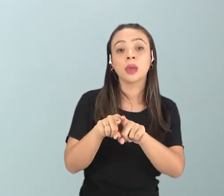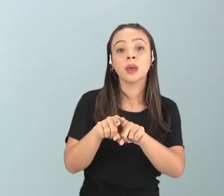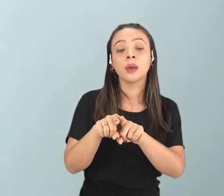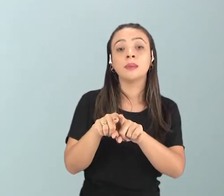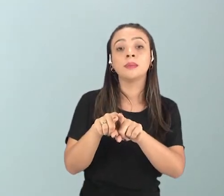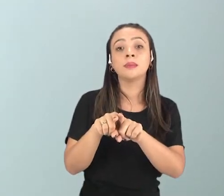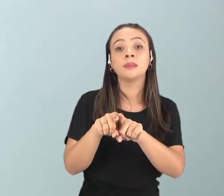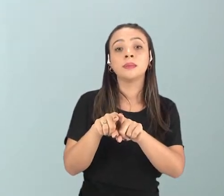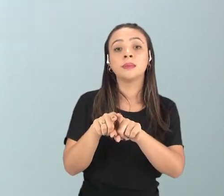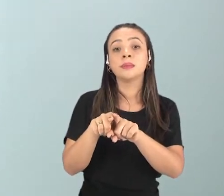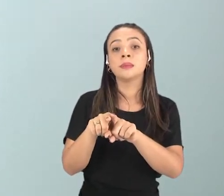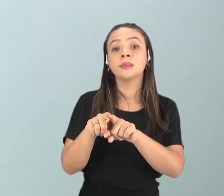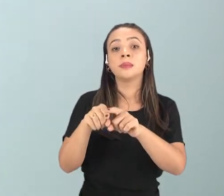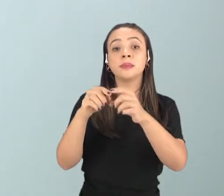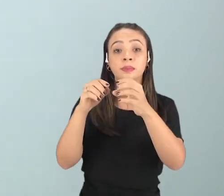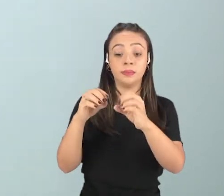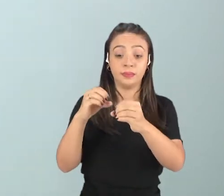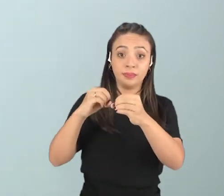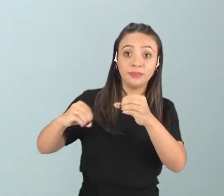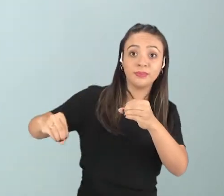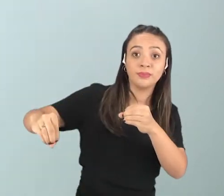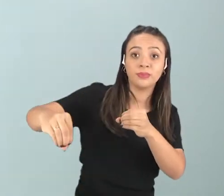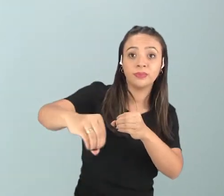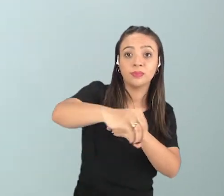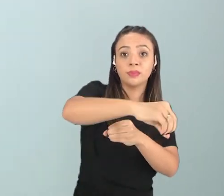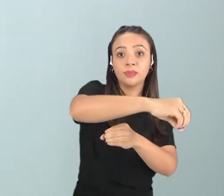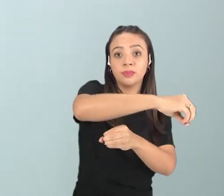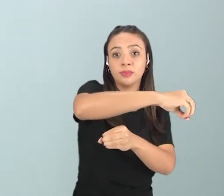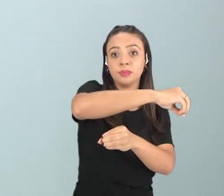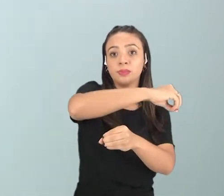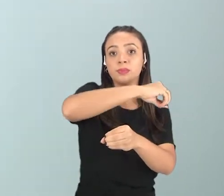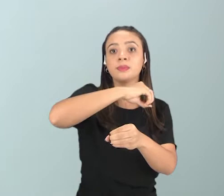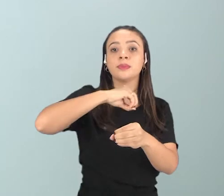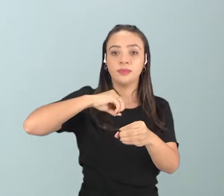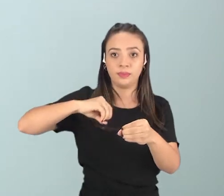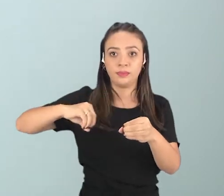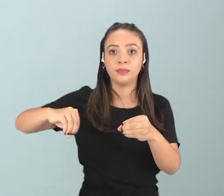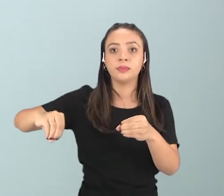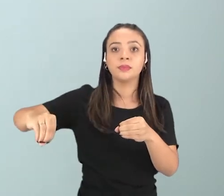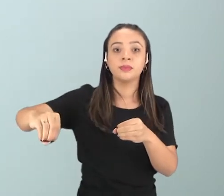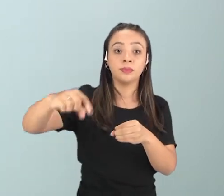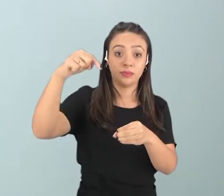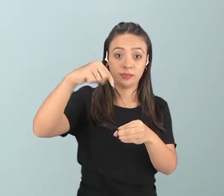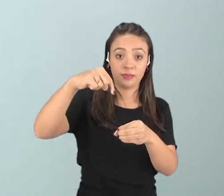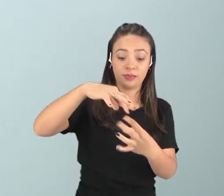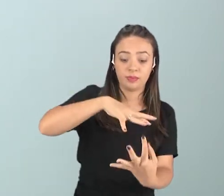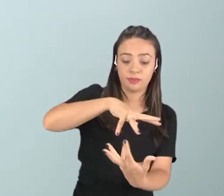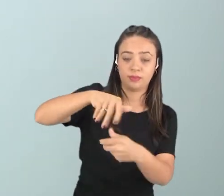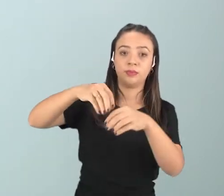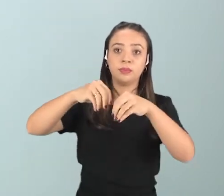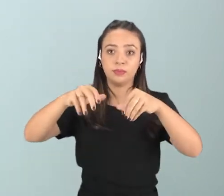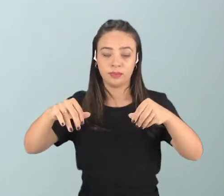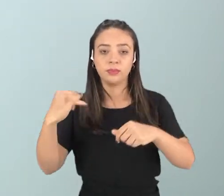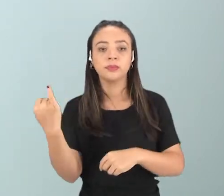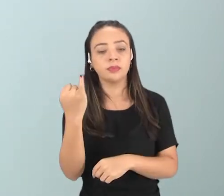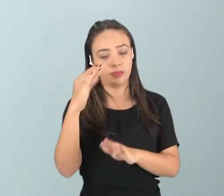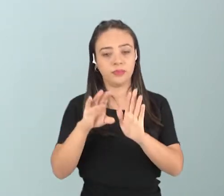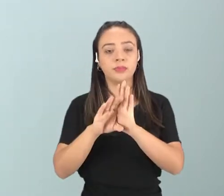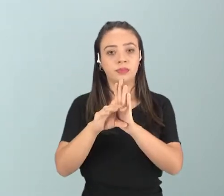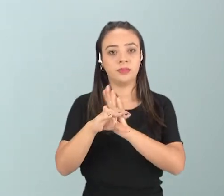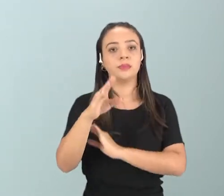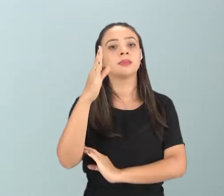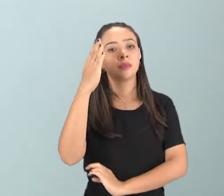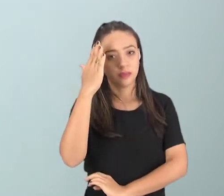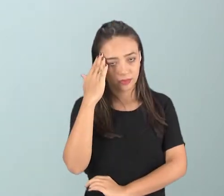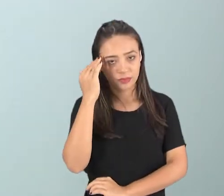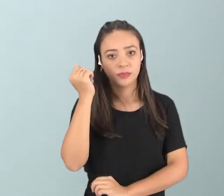também realiza o movimento de translação, né? Ela orbita em torno da Terra, tá? Então é importante que vocês tenham esses conceitos em mente, tá?